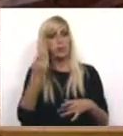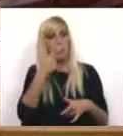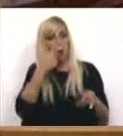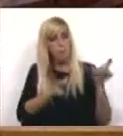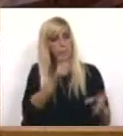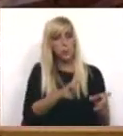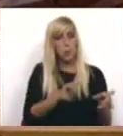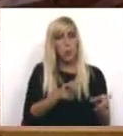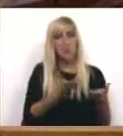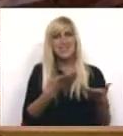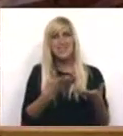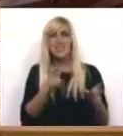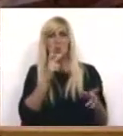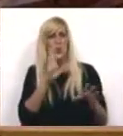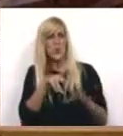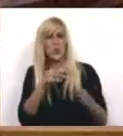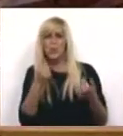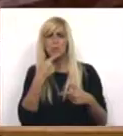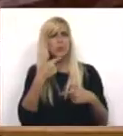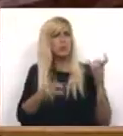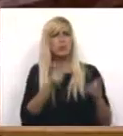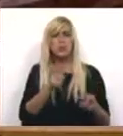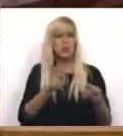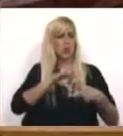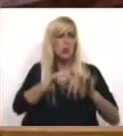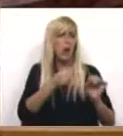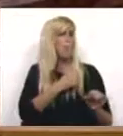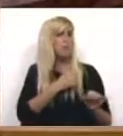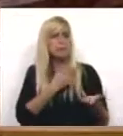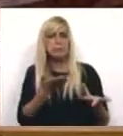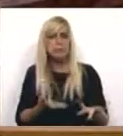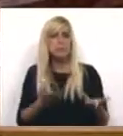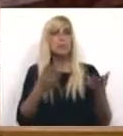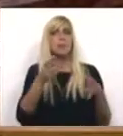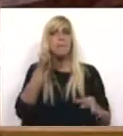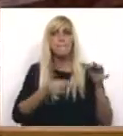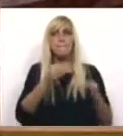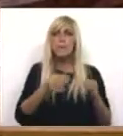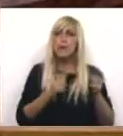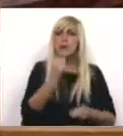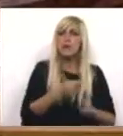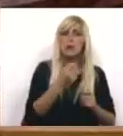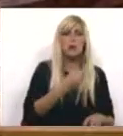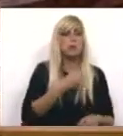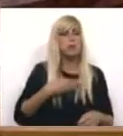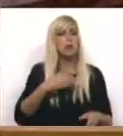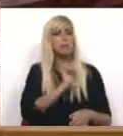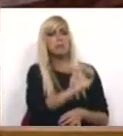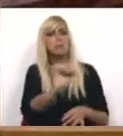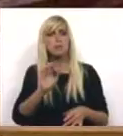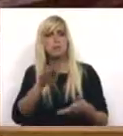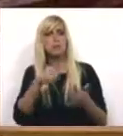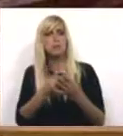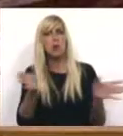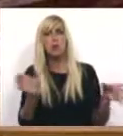que representou para tantas pessoas que viram destruídas as suas habitações, as suas máquinas agrícolas ou até as empresas, arrastou também